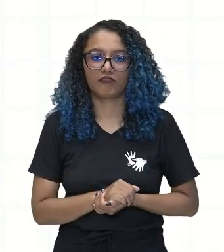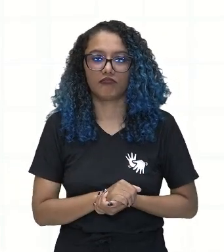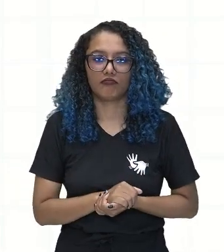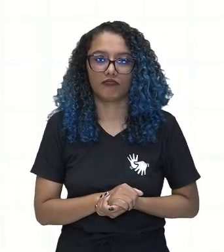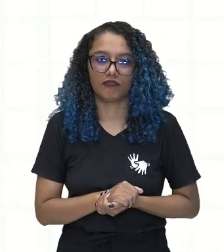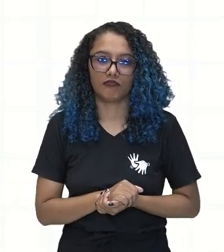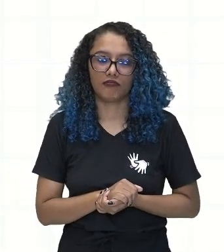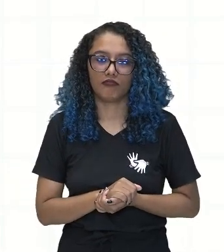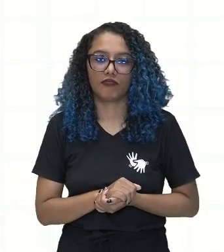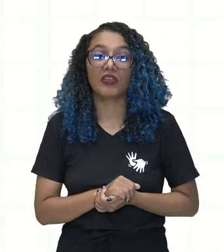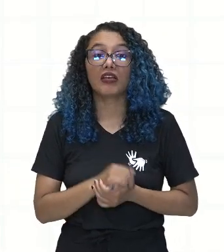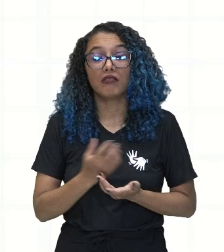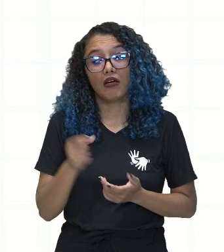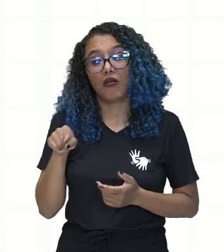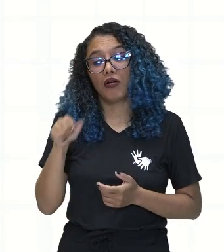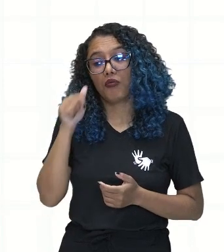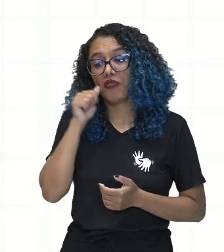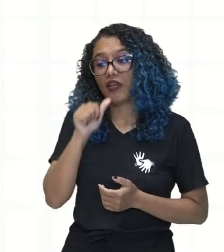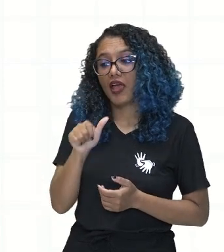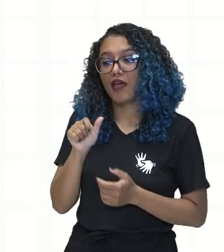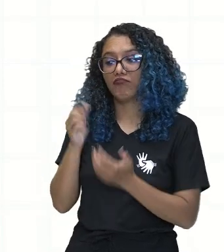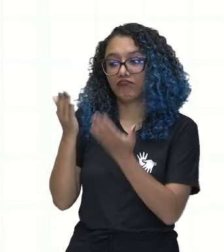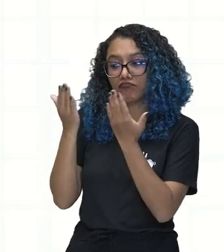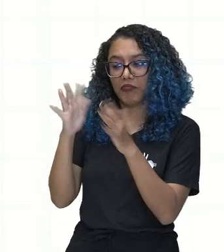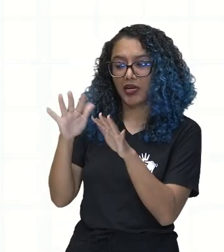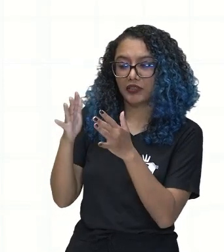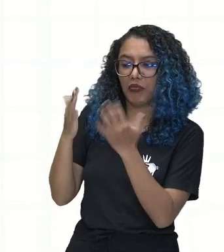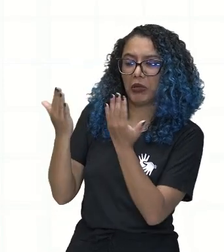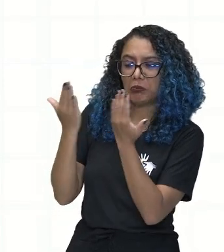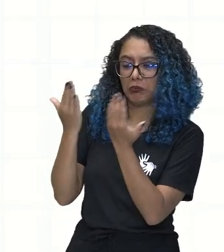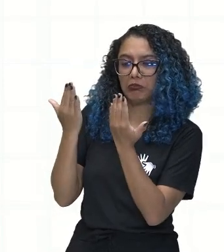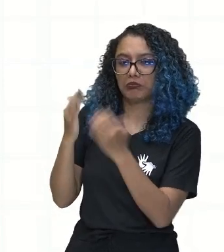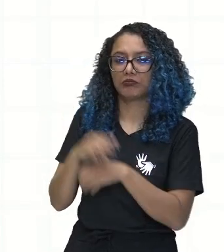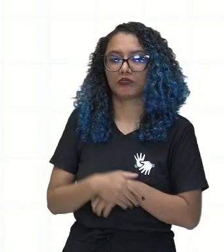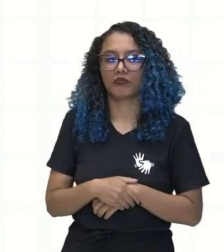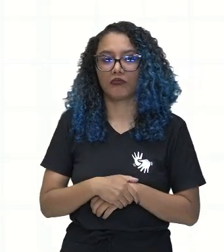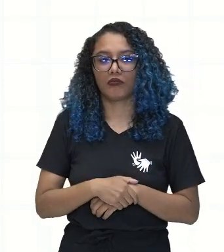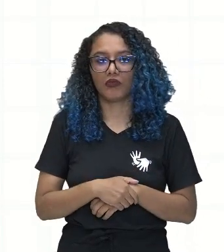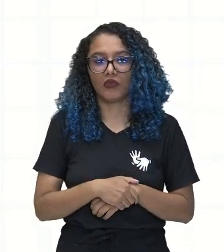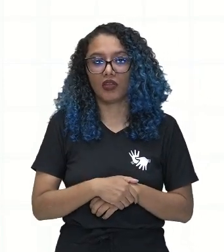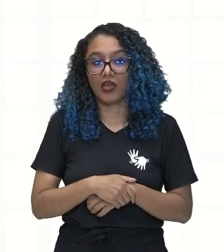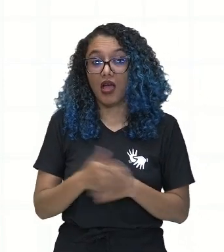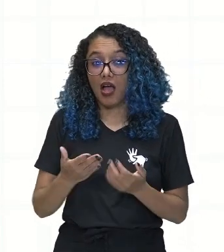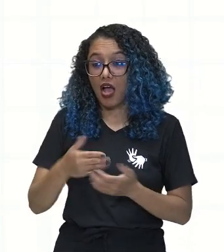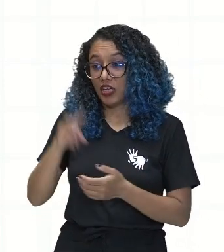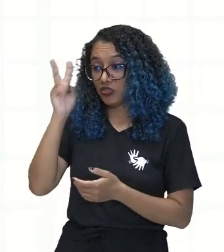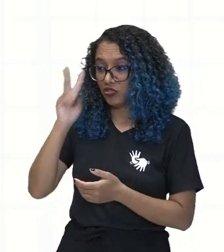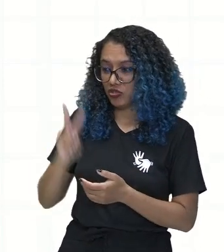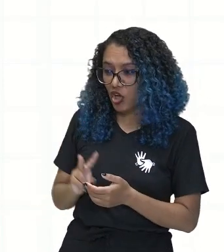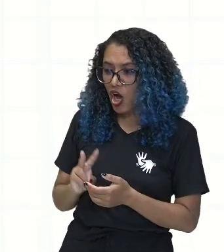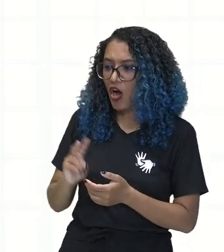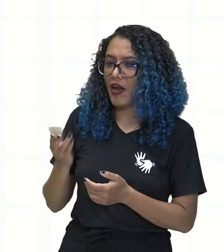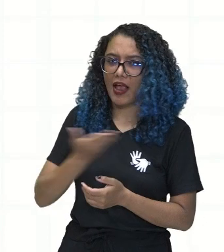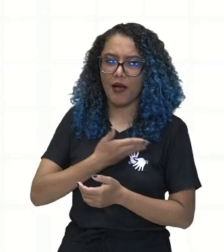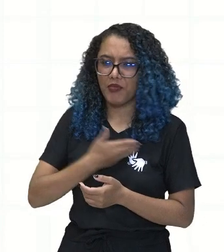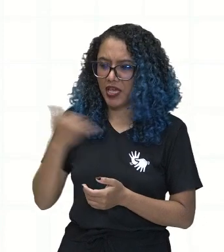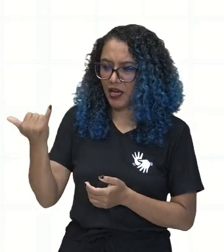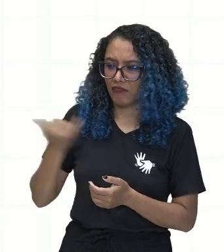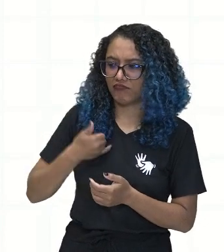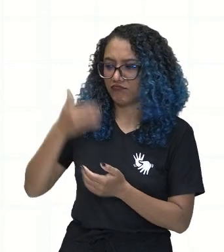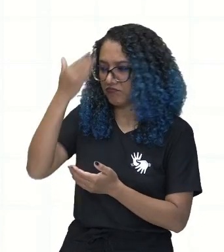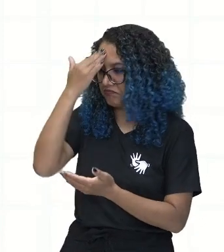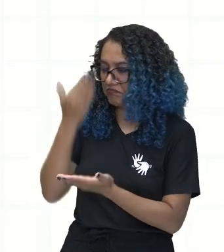Então, Mariana é meio desconfiada, não acredita nas histórias que lhe contam as colegas. Então, vamos prosseguindo, olha